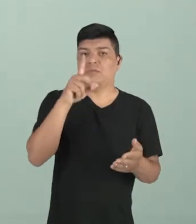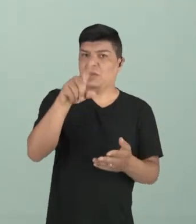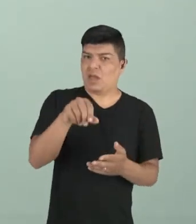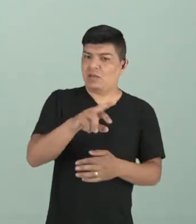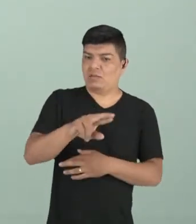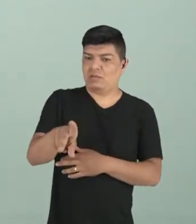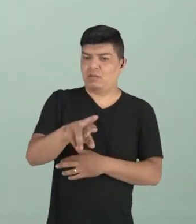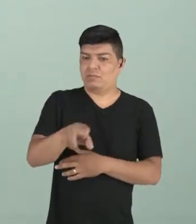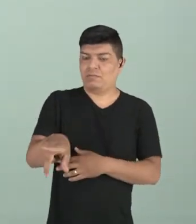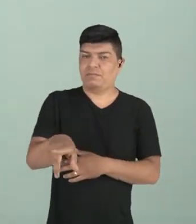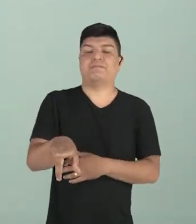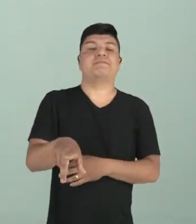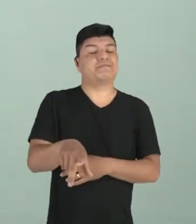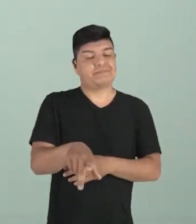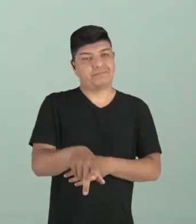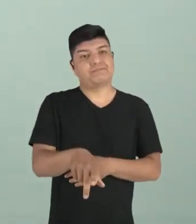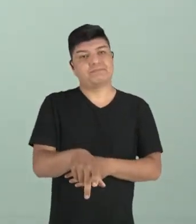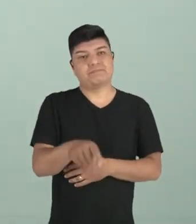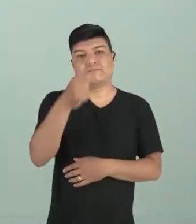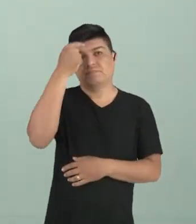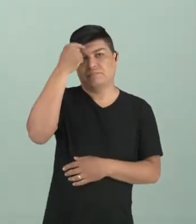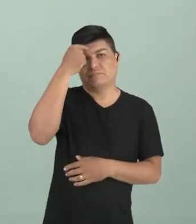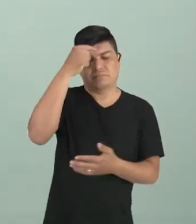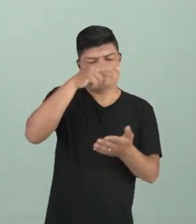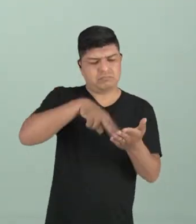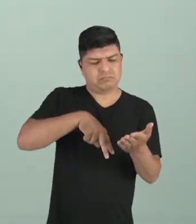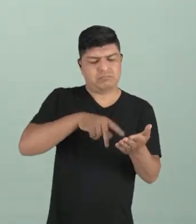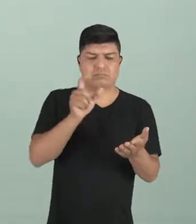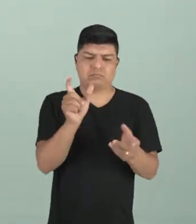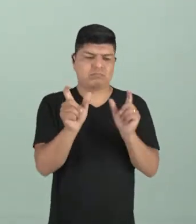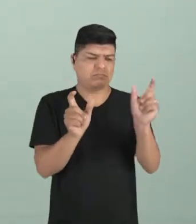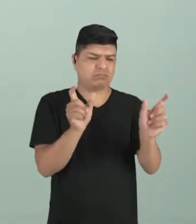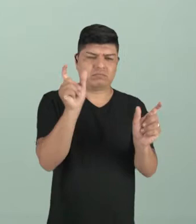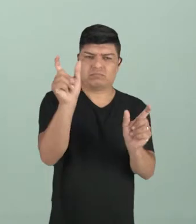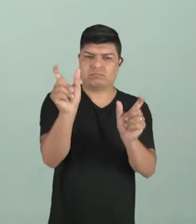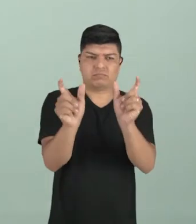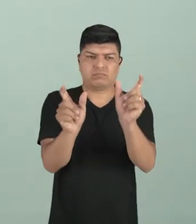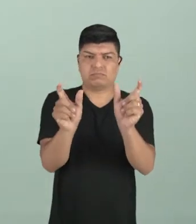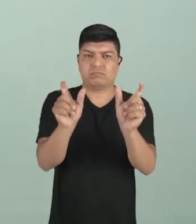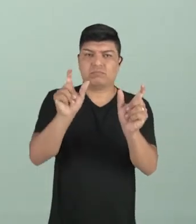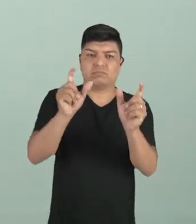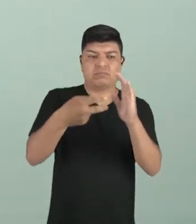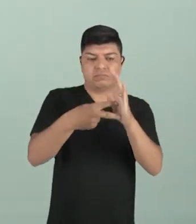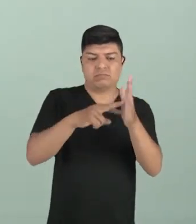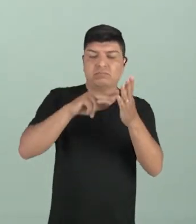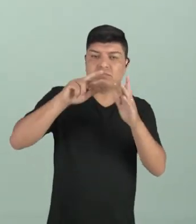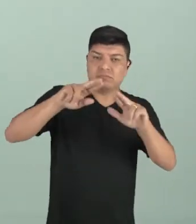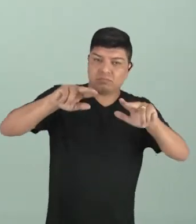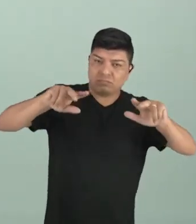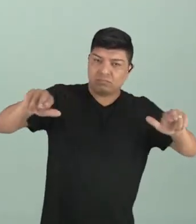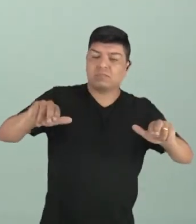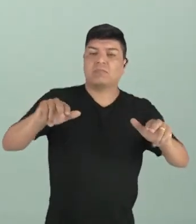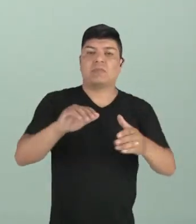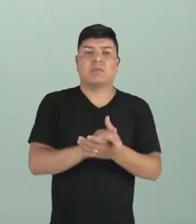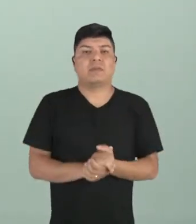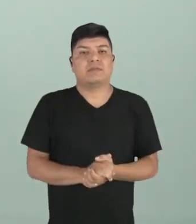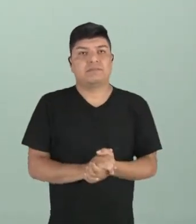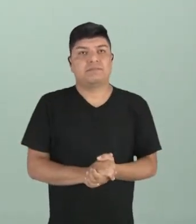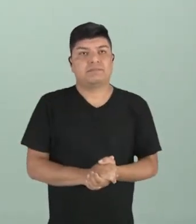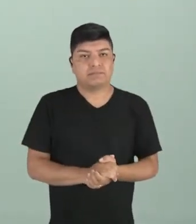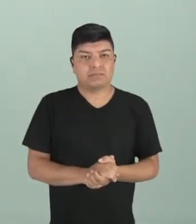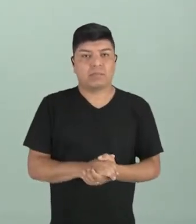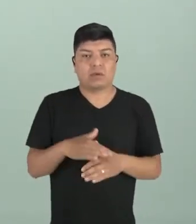nem tudo que eu estou lendo é aquilo que eu penso, né, e onde as palavras ela também ganham outros significados, tá galerinha? Então hoje nós